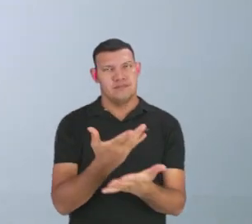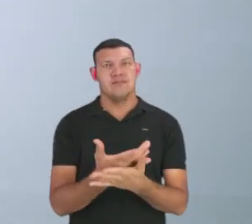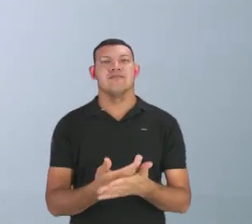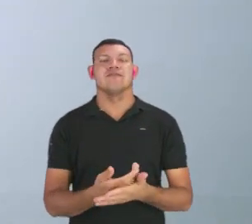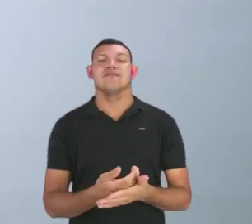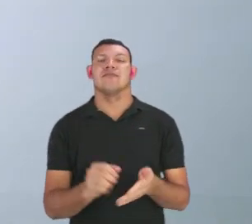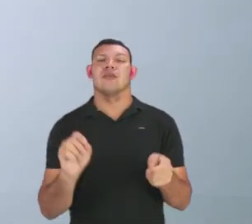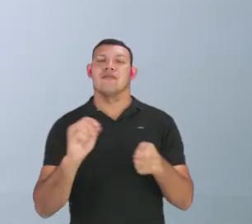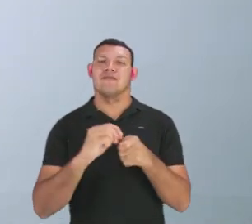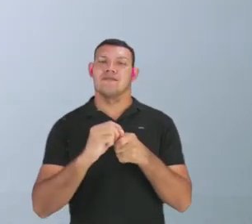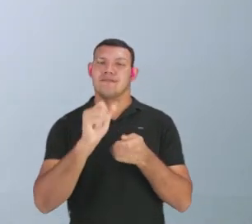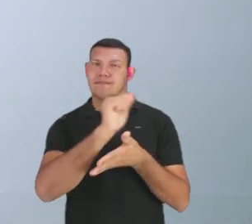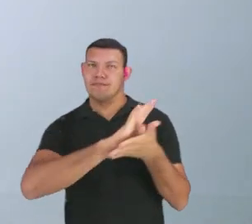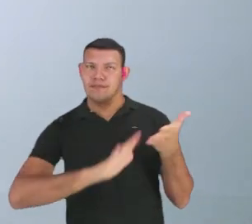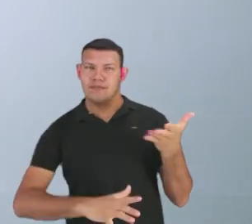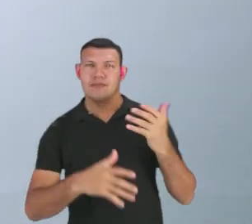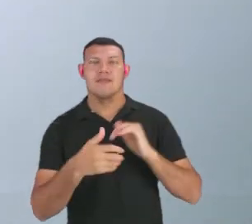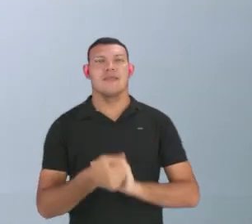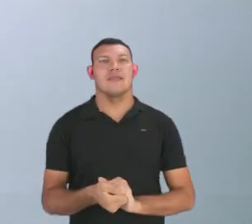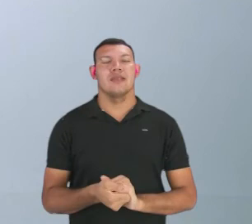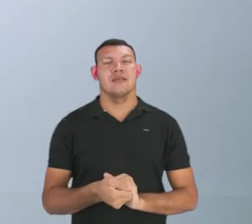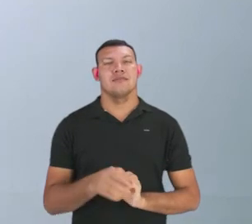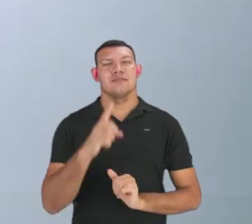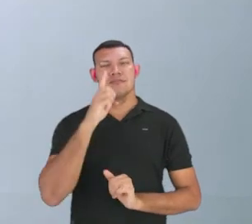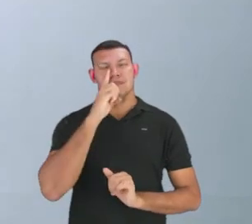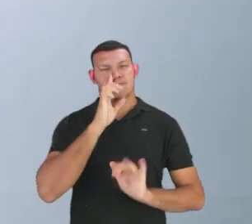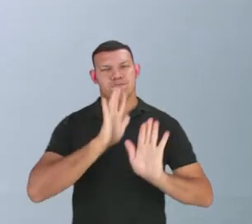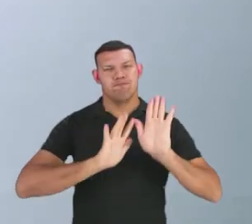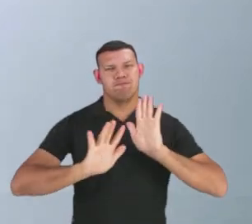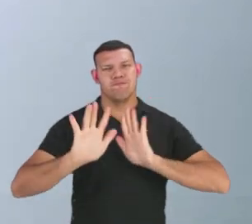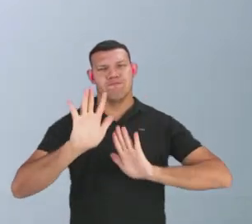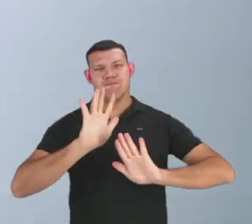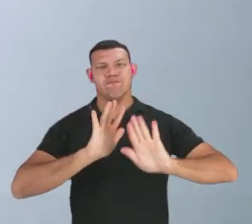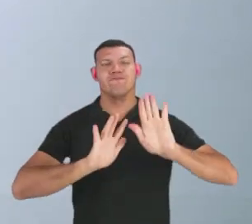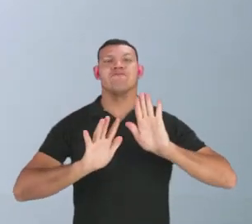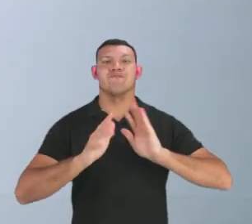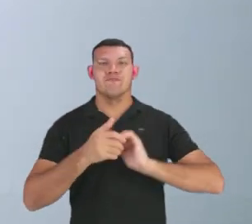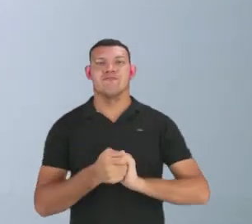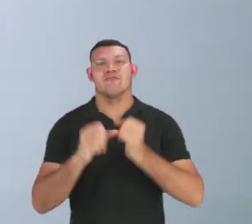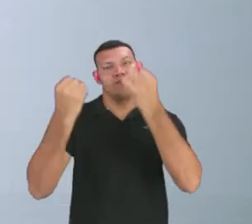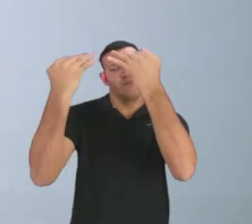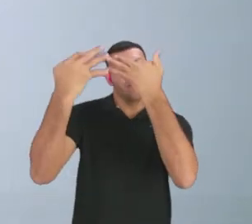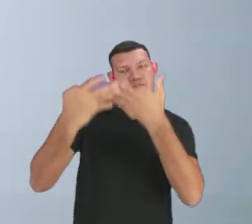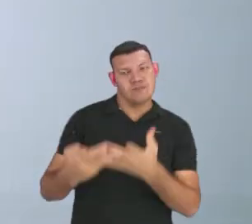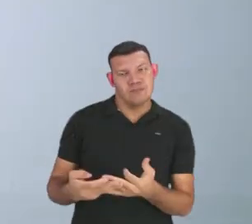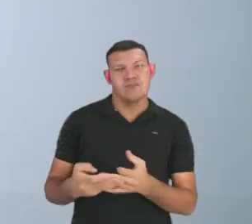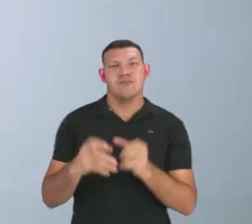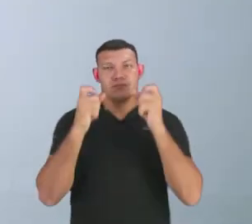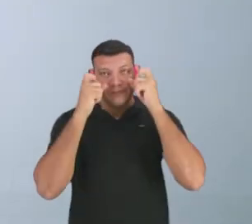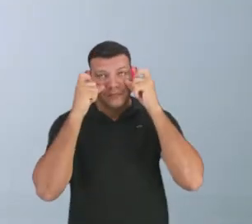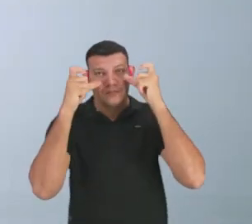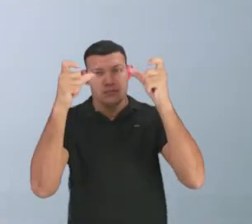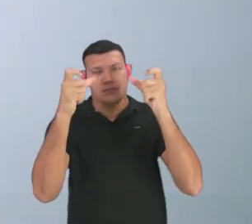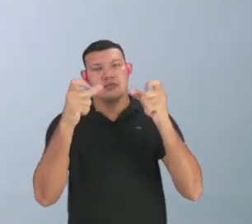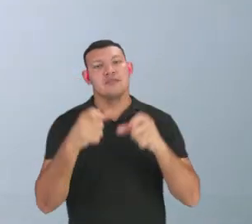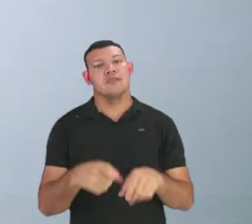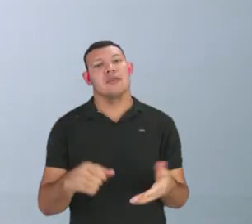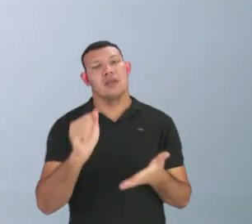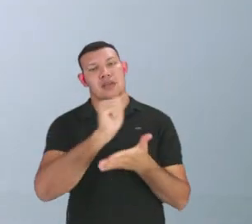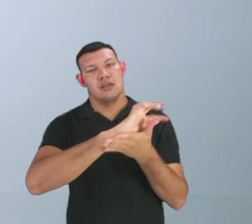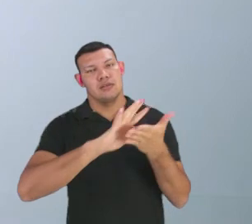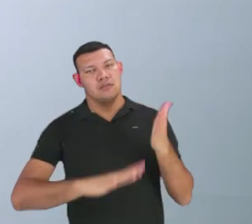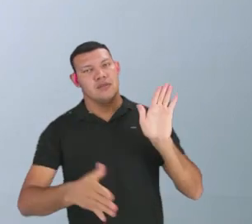os exercícios, vejam com mais cuidado, com mais calma todas as explicações e façam os exercícios